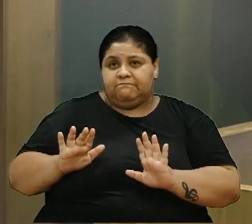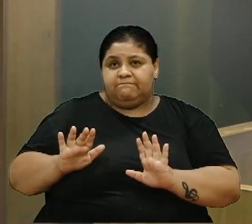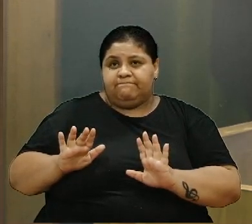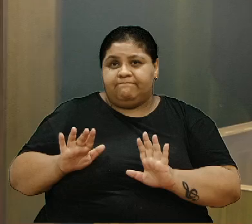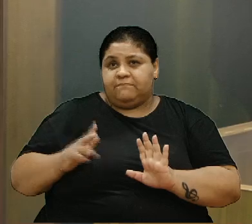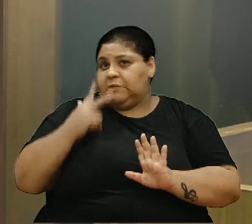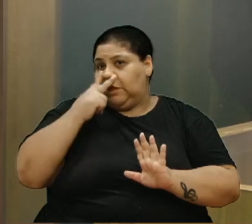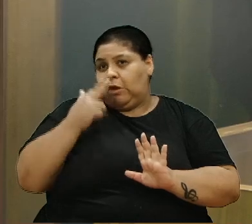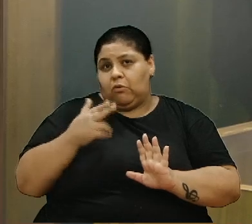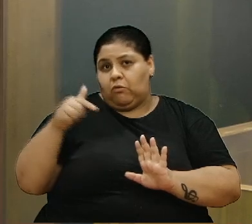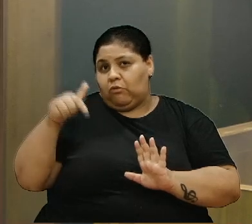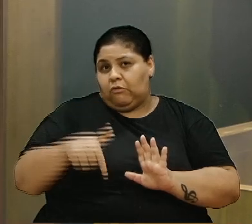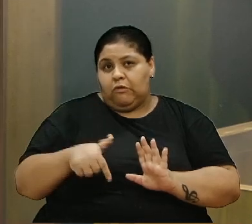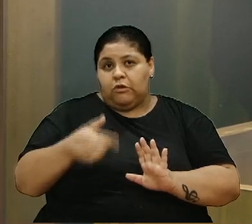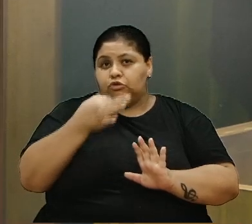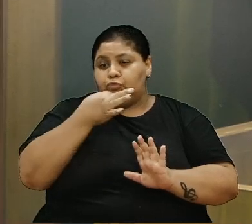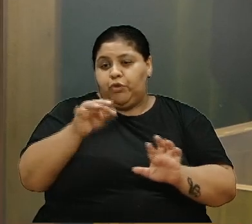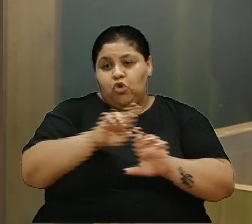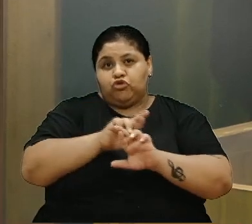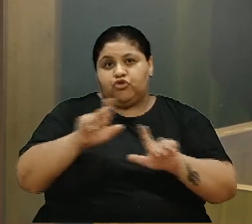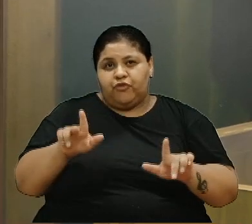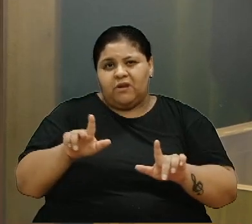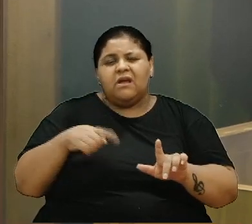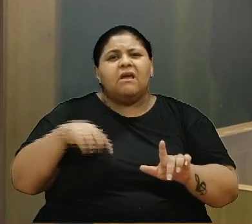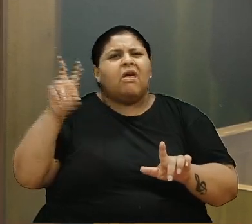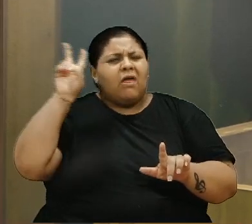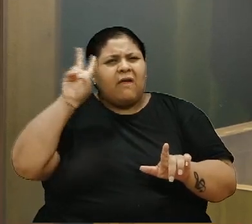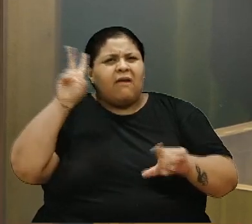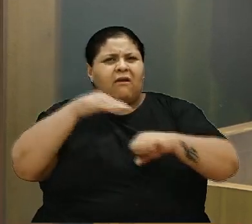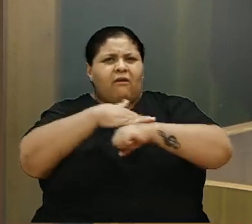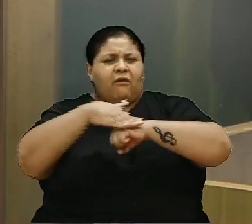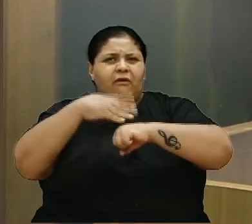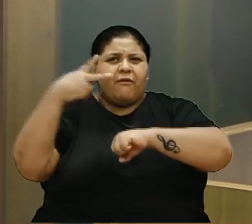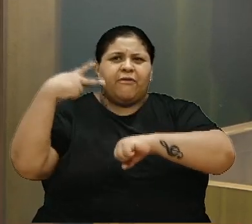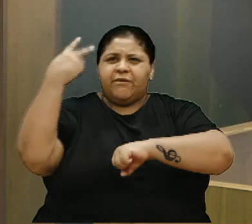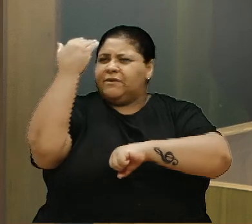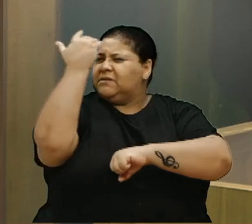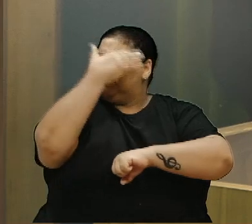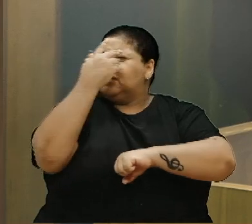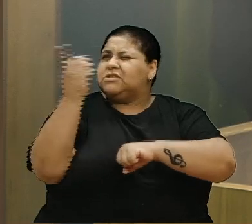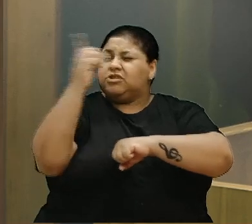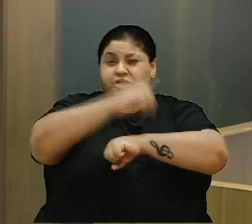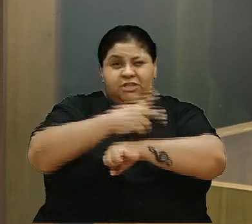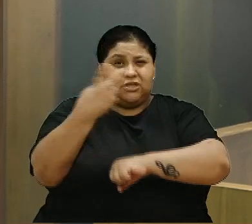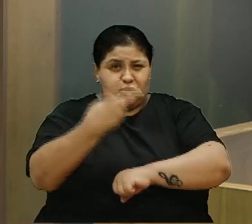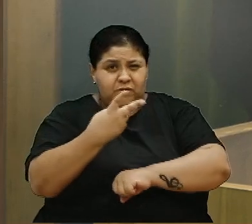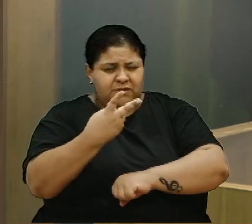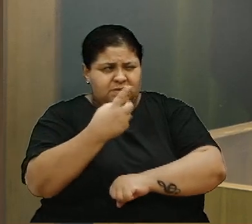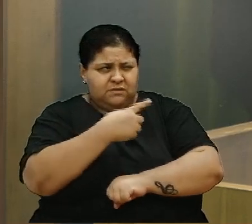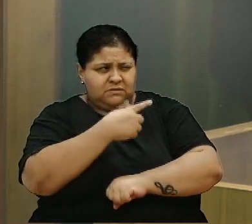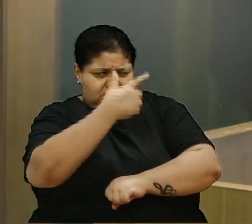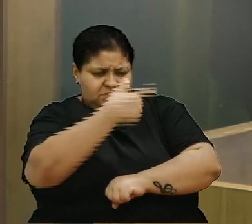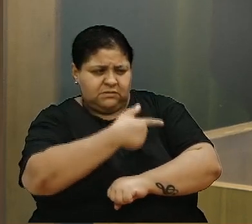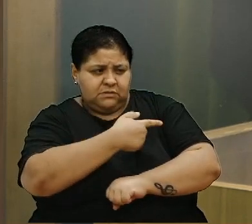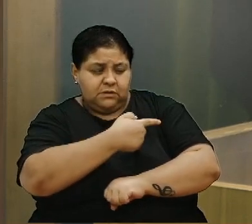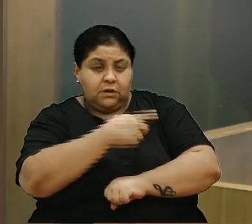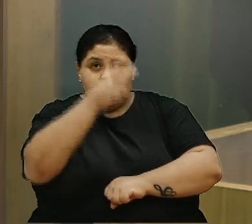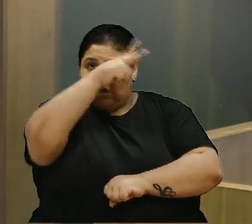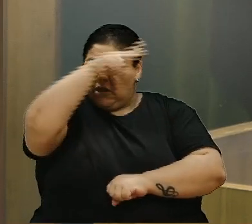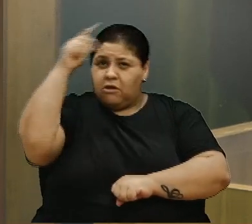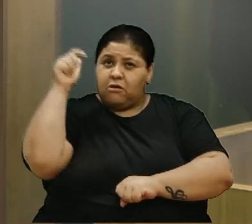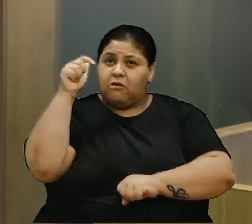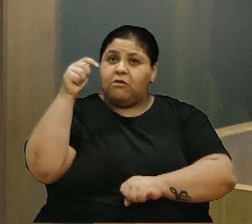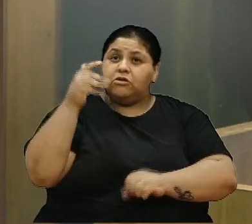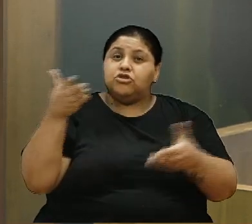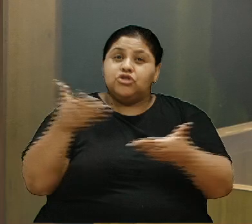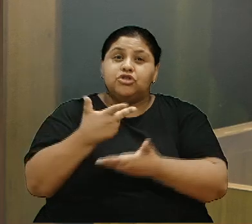como esses aqui, de divergência. Eu lembro que conversamos com o prefeito Adiló dia 2, né, mesa diretora, 2 ou 3 de janeiro, e o prefeito lá já